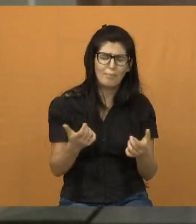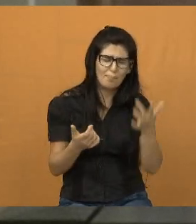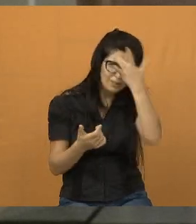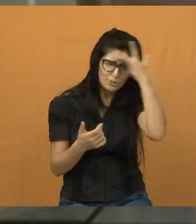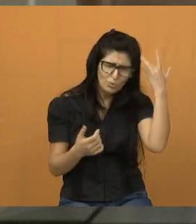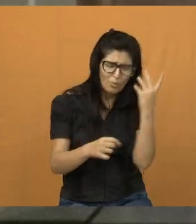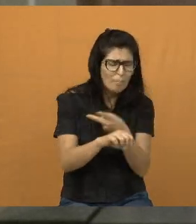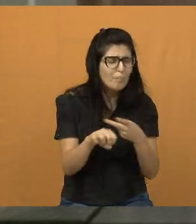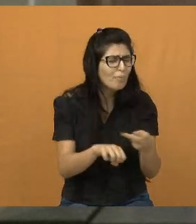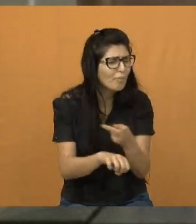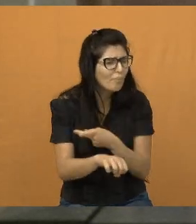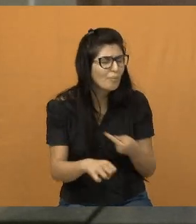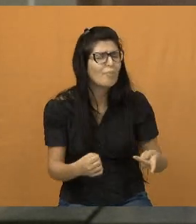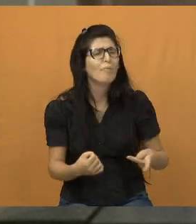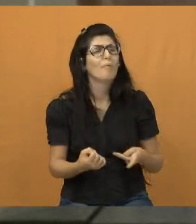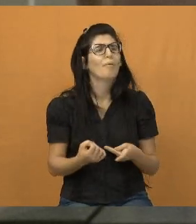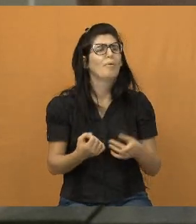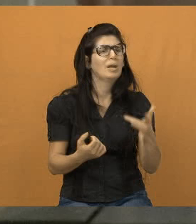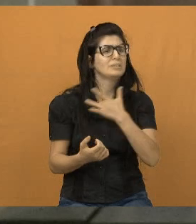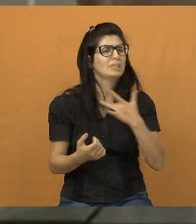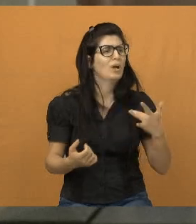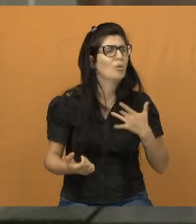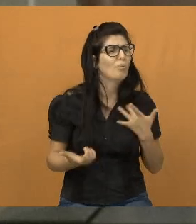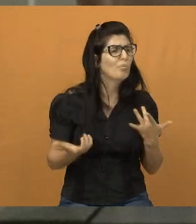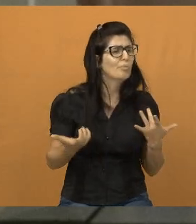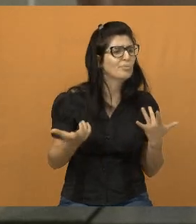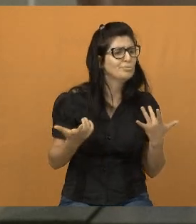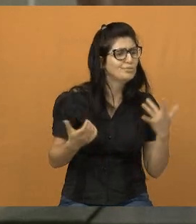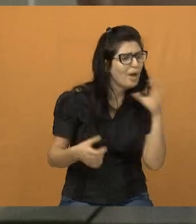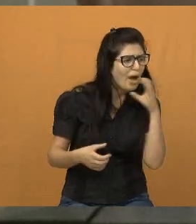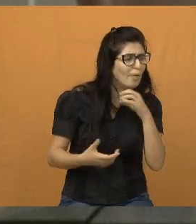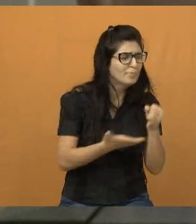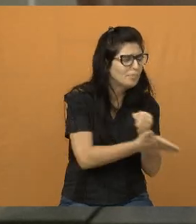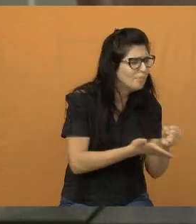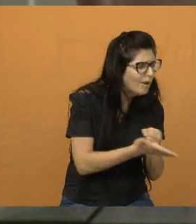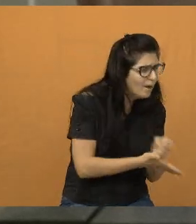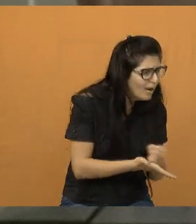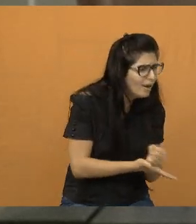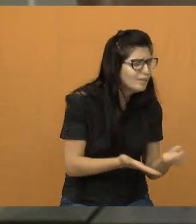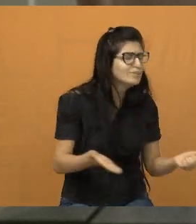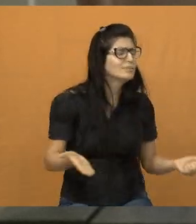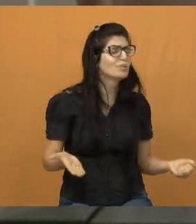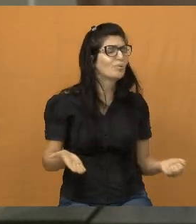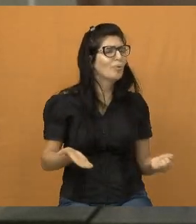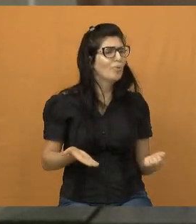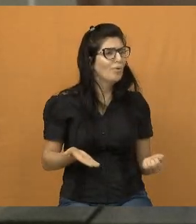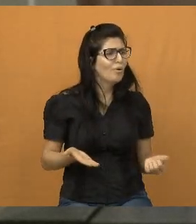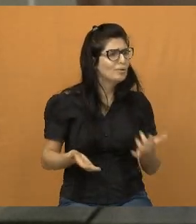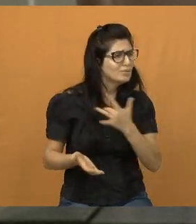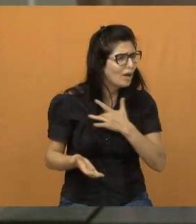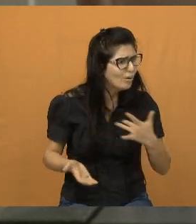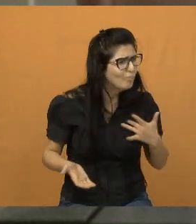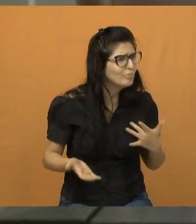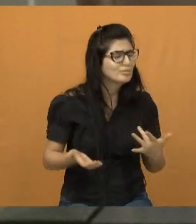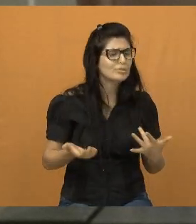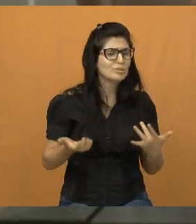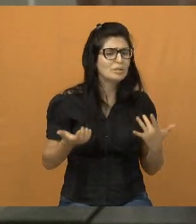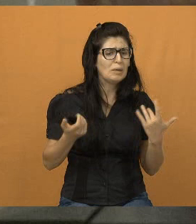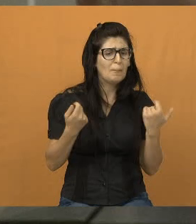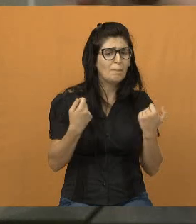que a gente deseja, de fato, é que esse munícipe que procura a unidade básica de saúde, ele tenha um